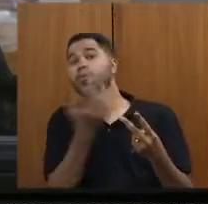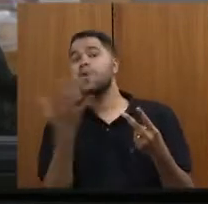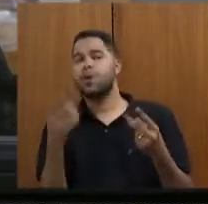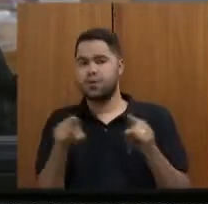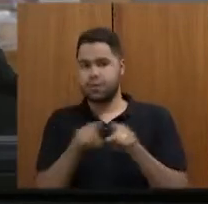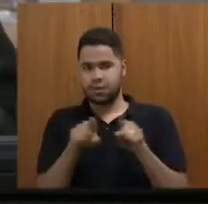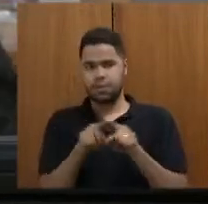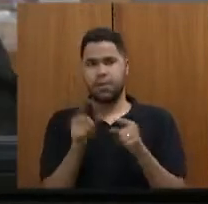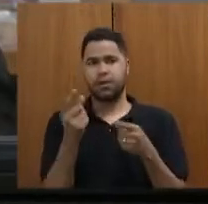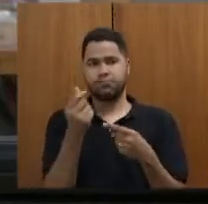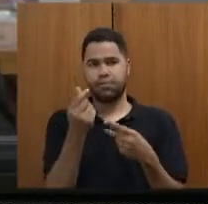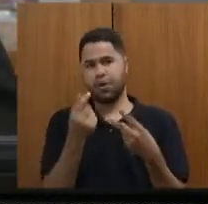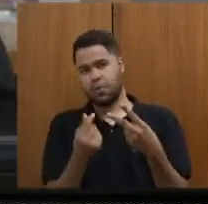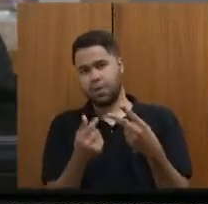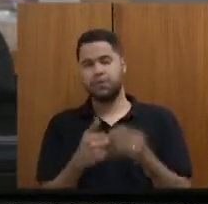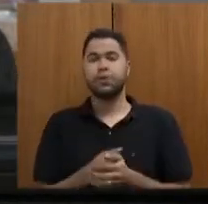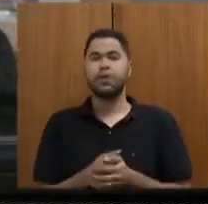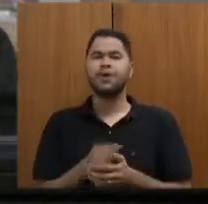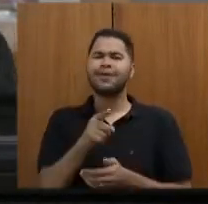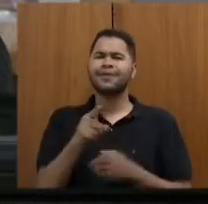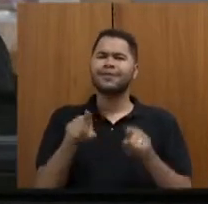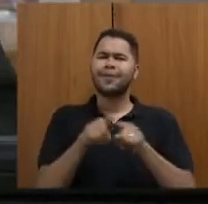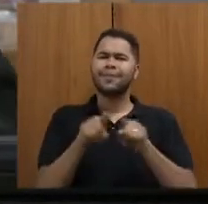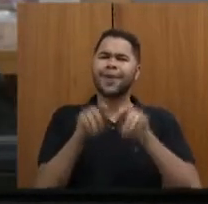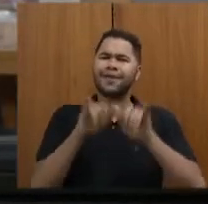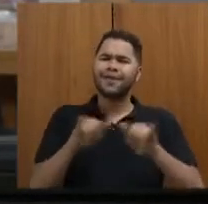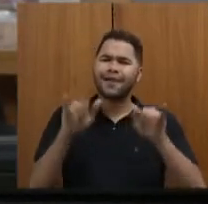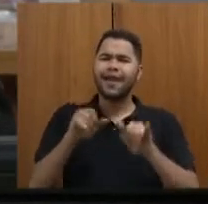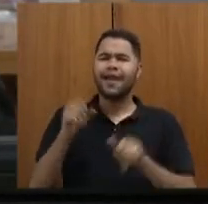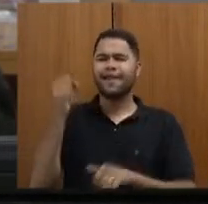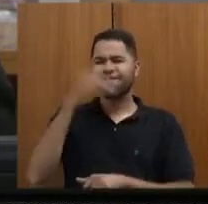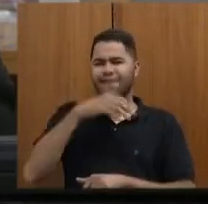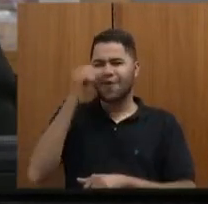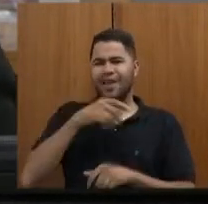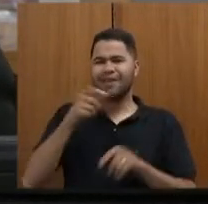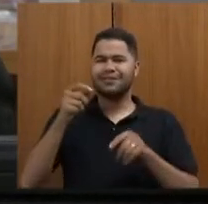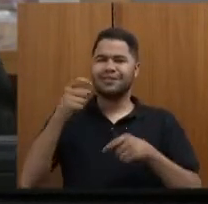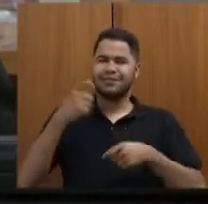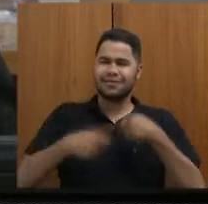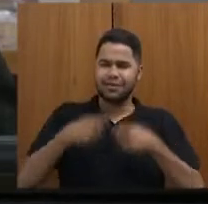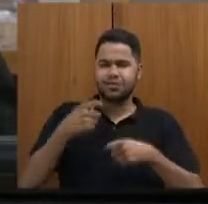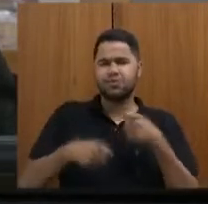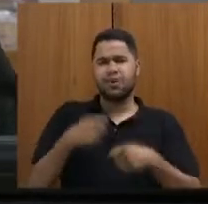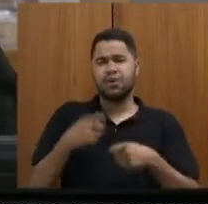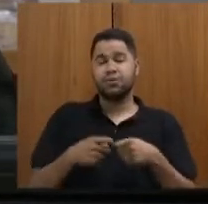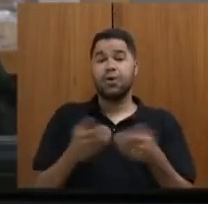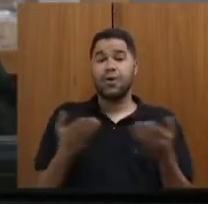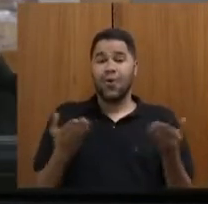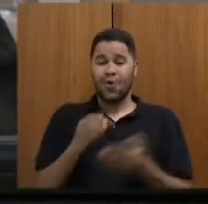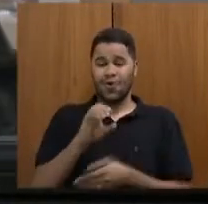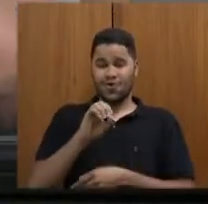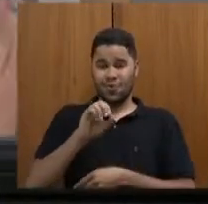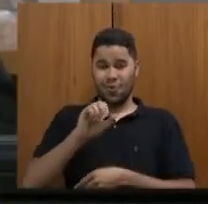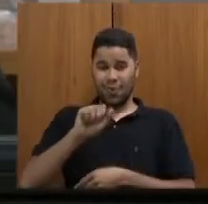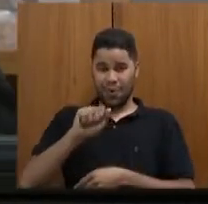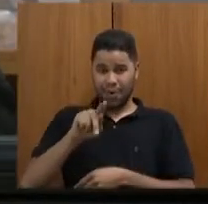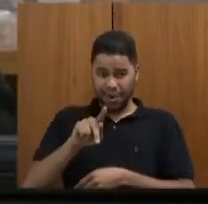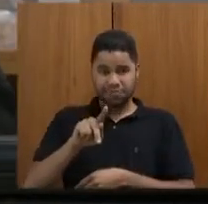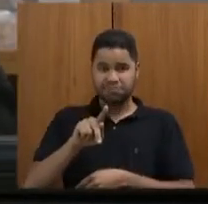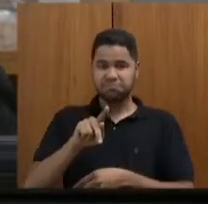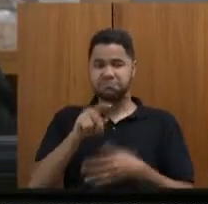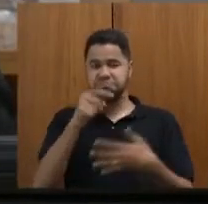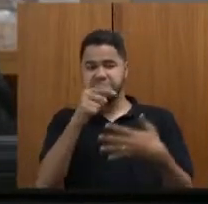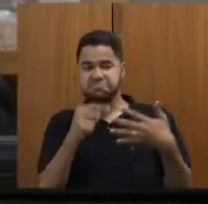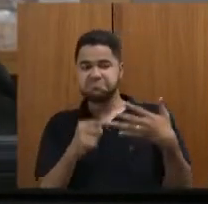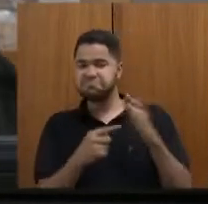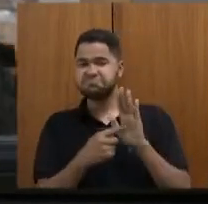A senhora me pediu campanhas de violência sexual, já falei. Quanto à questão da COAB, hoje, deputada, não tem nenhuma questão